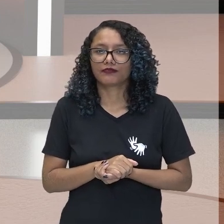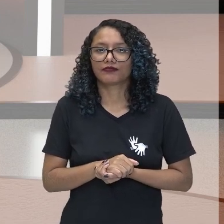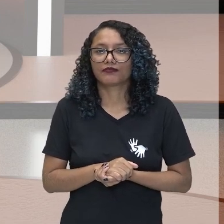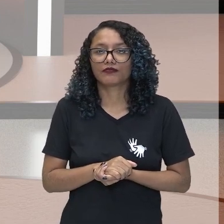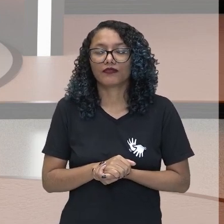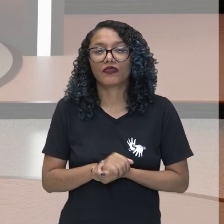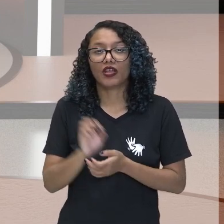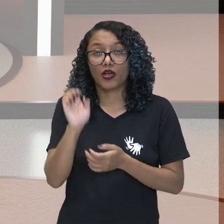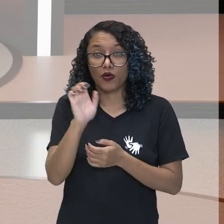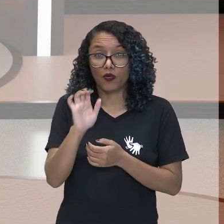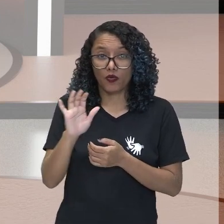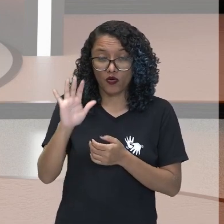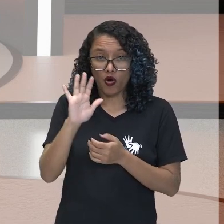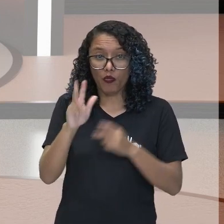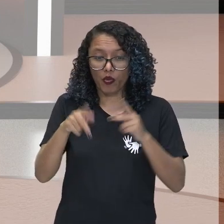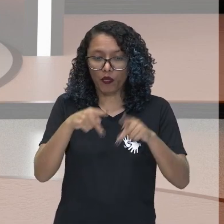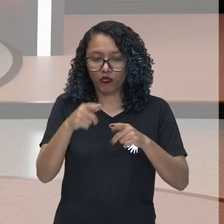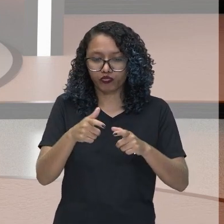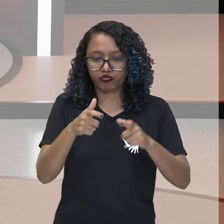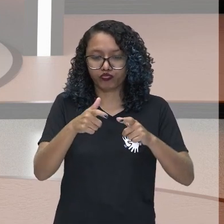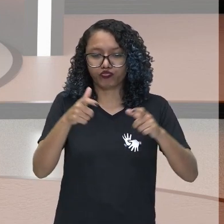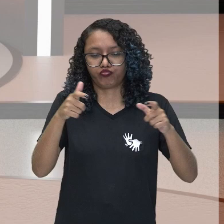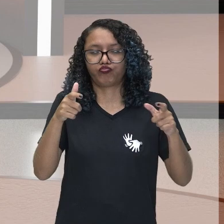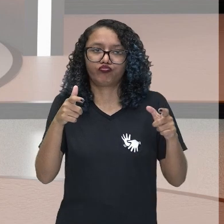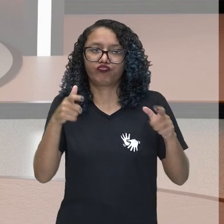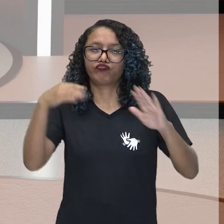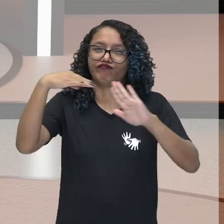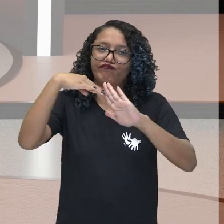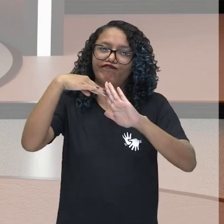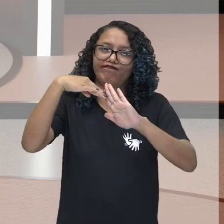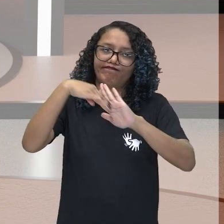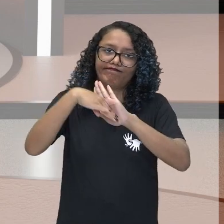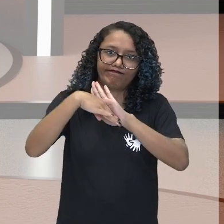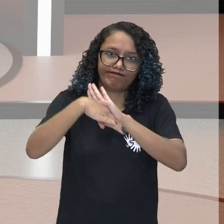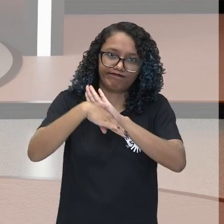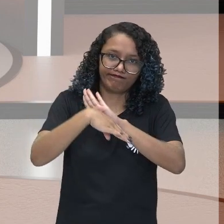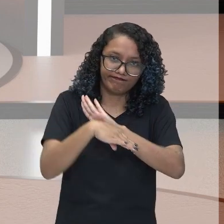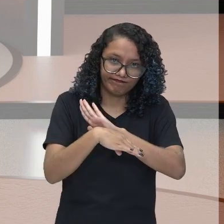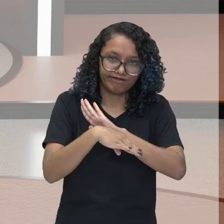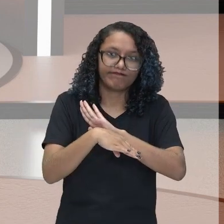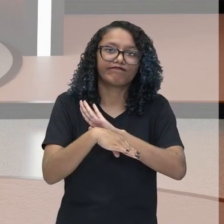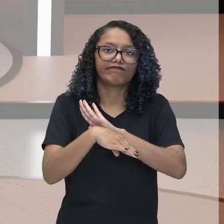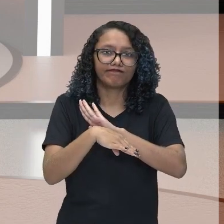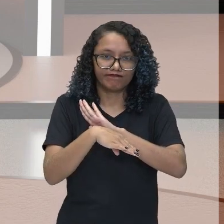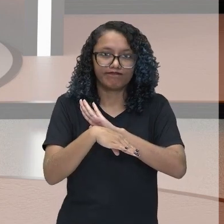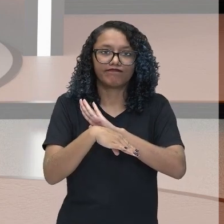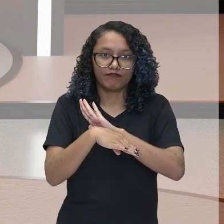de crescimento populacional. Então, a gente pode observar que está realmente